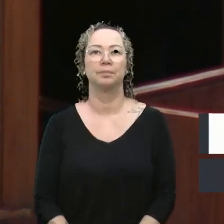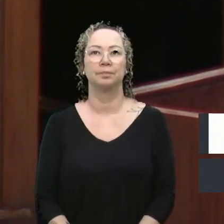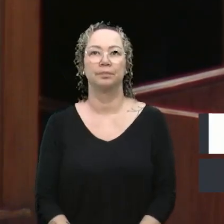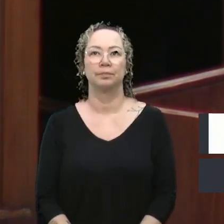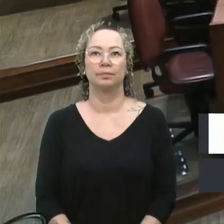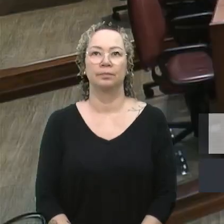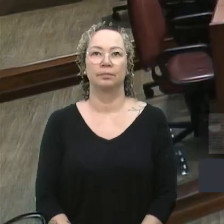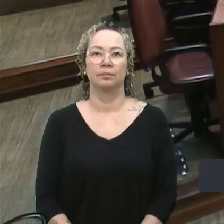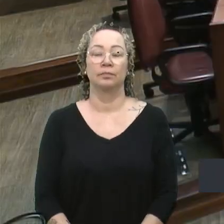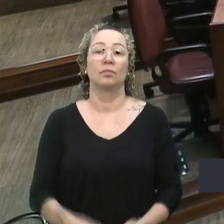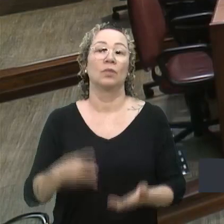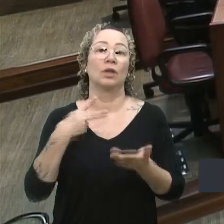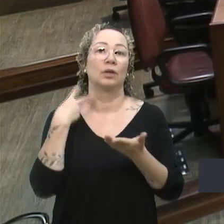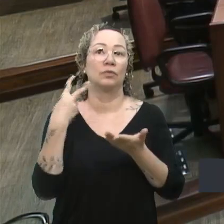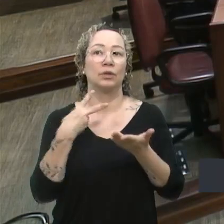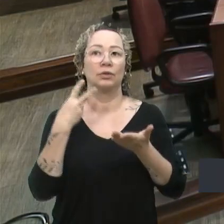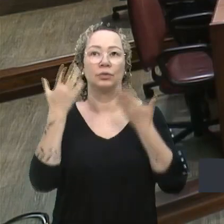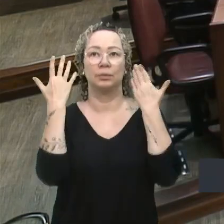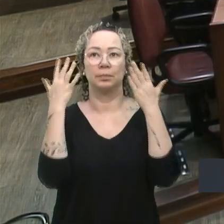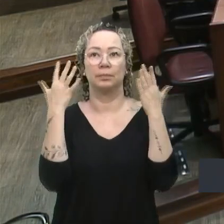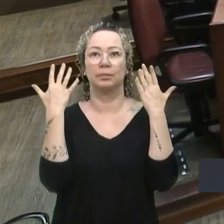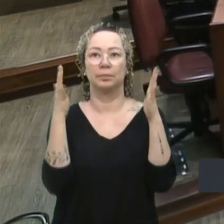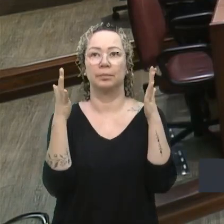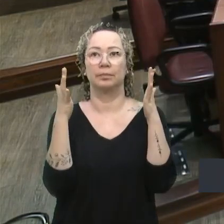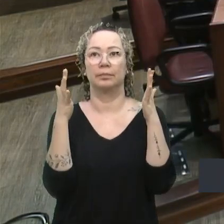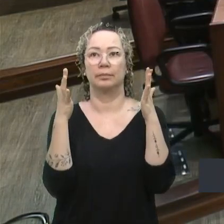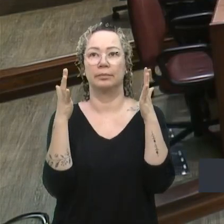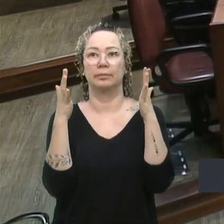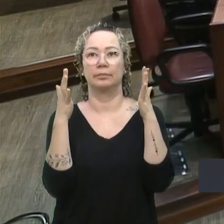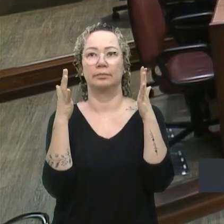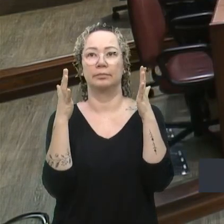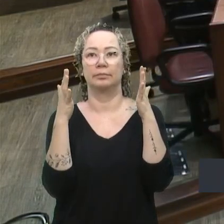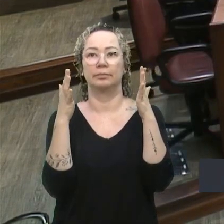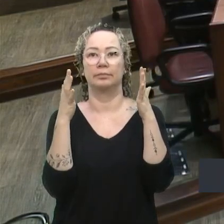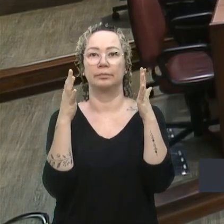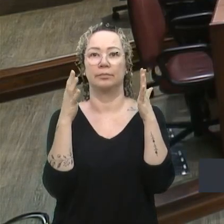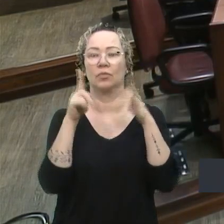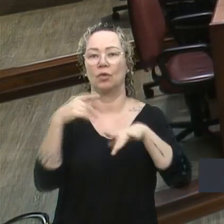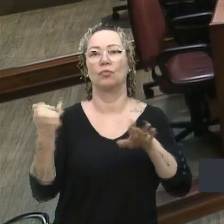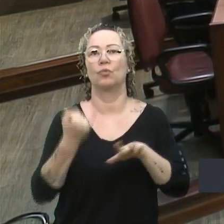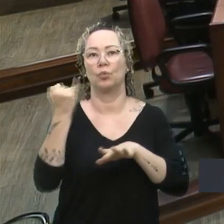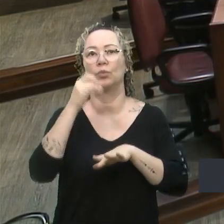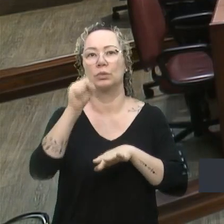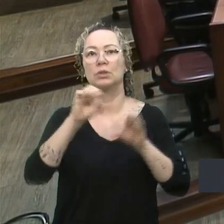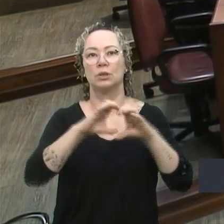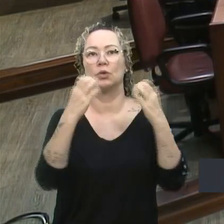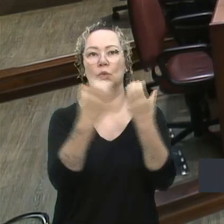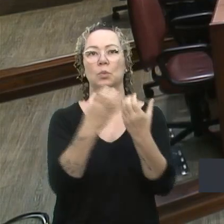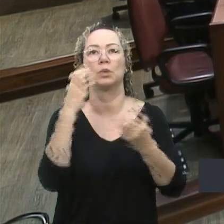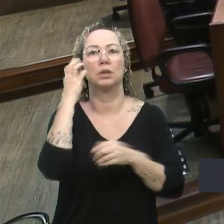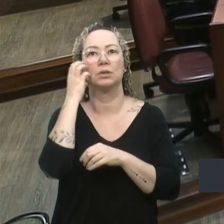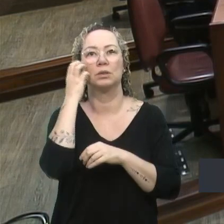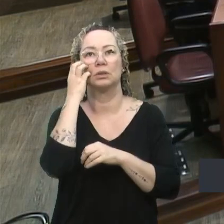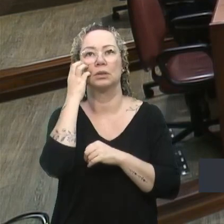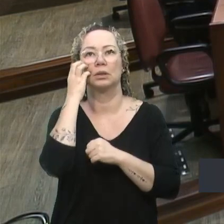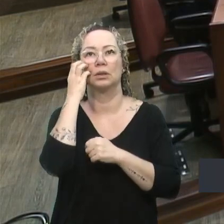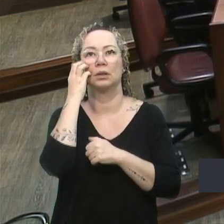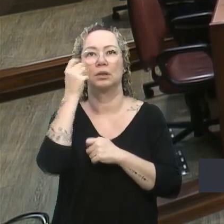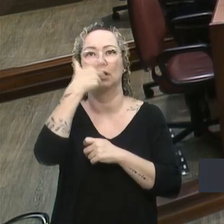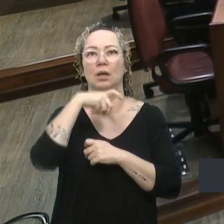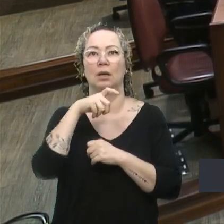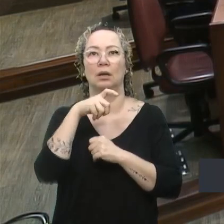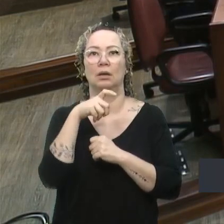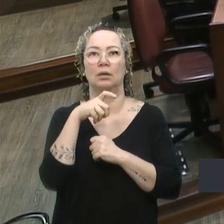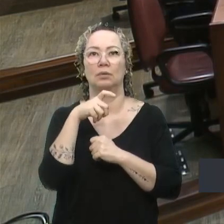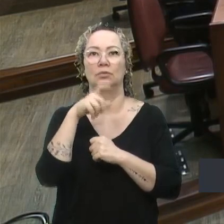Vereador Bortoluz, parabéns. Foi um ato nobre lá na comunidade de Anarrec. Acho que isso aí era